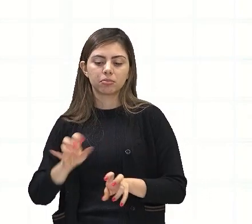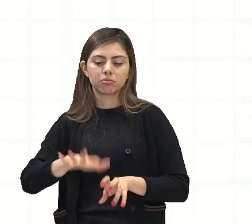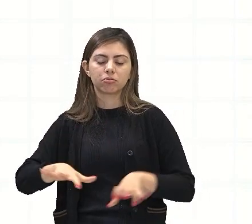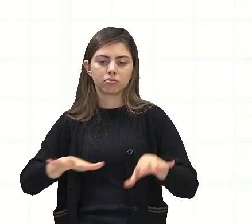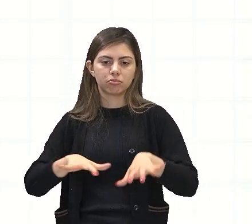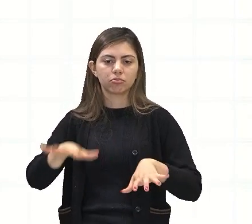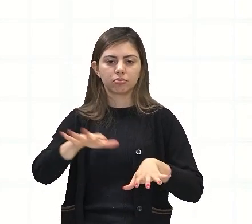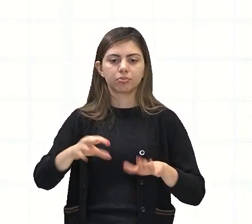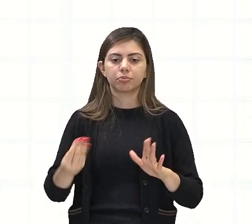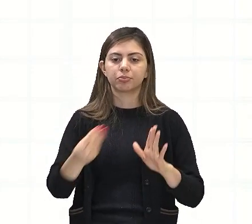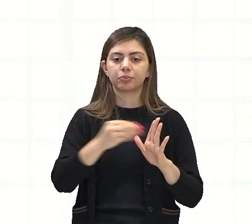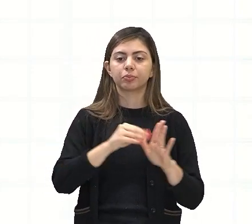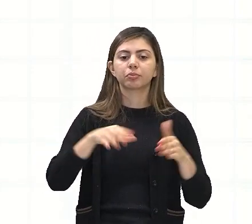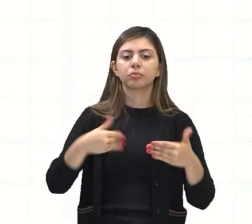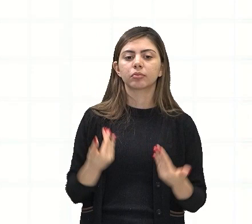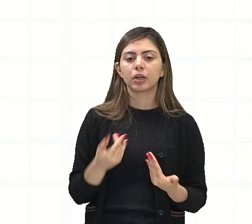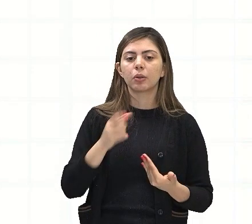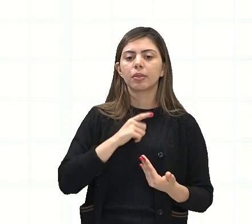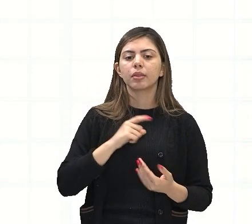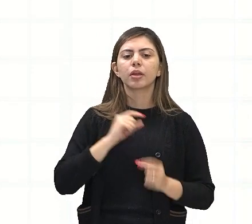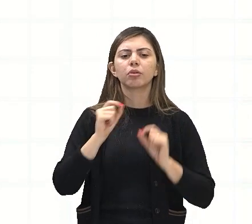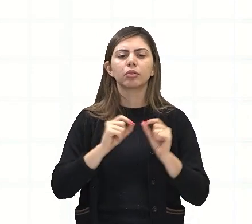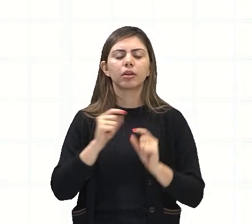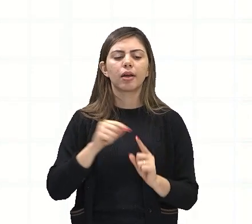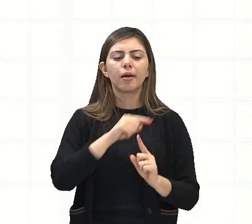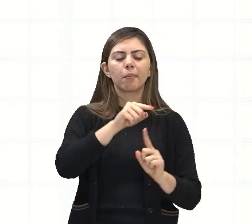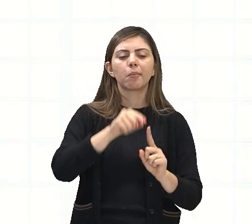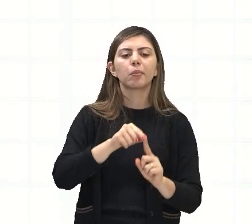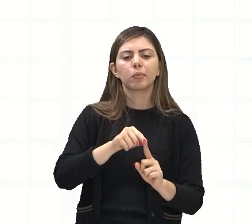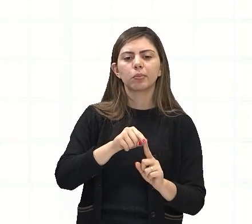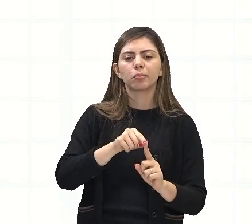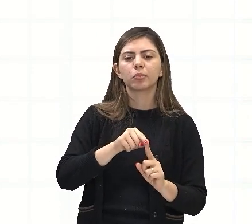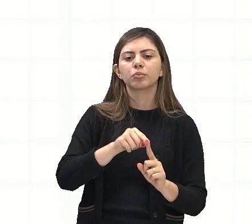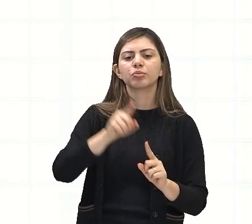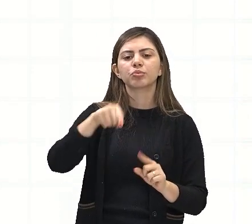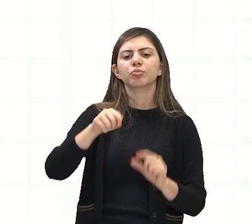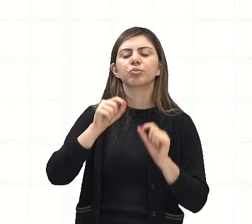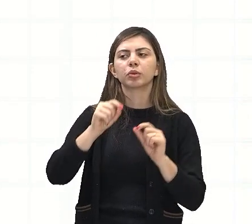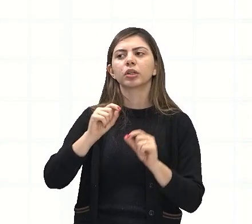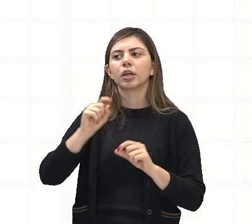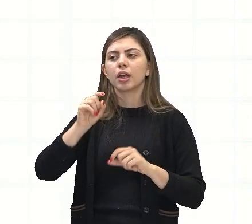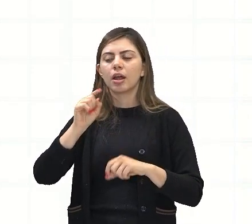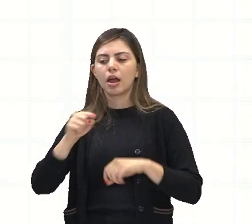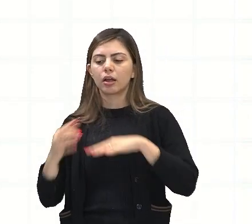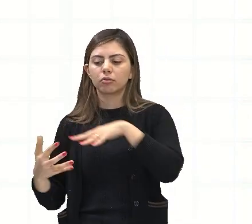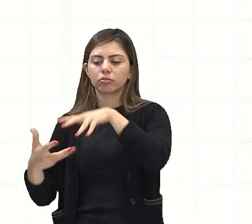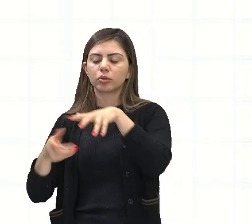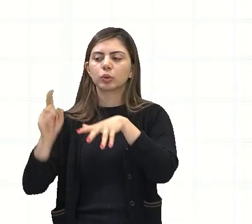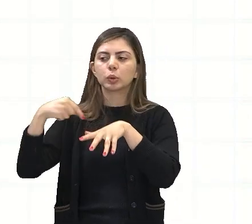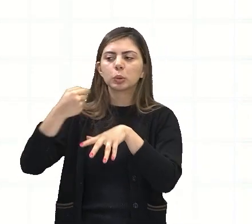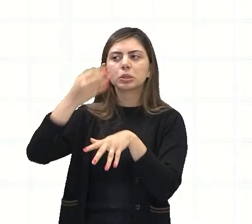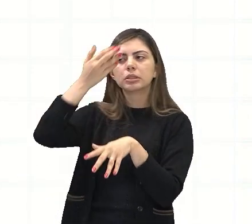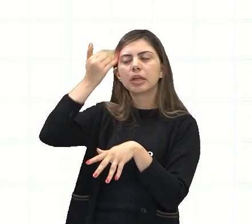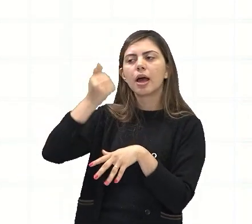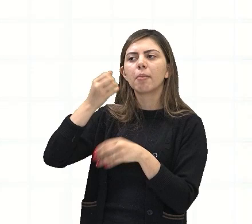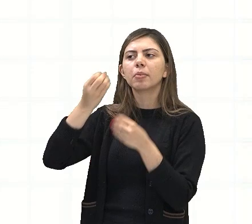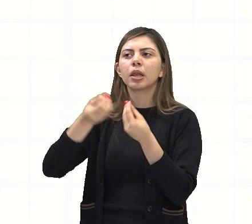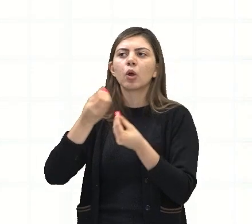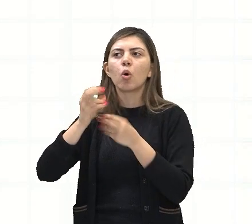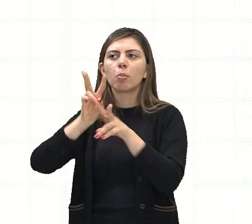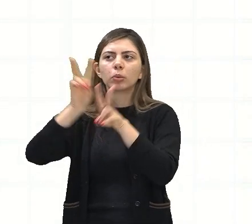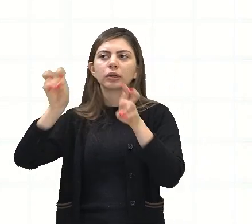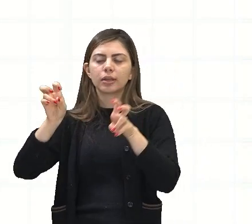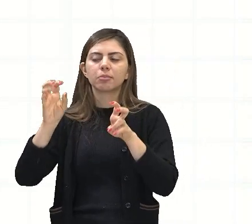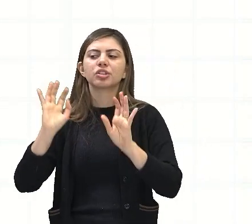tipo textual, ele objetiva apresentar conhecimentos de mundo que já estão, né, sedimentados, organizados numa estrutura